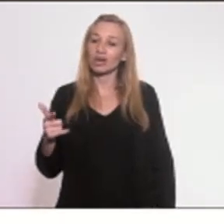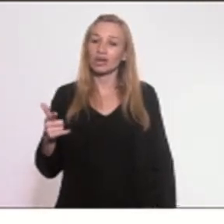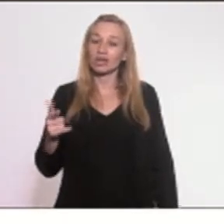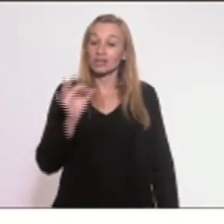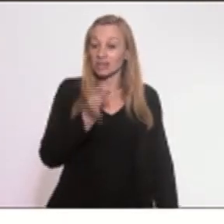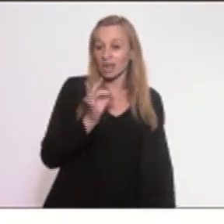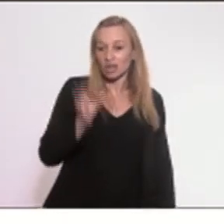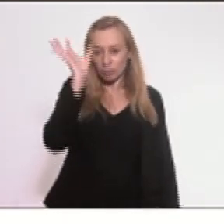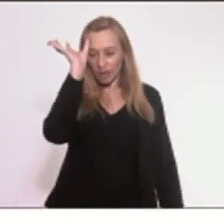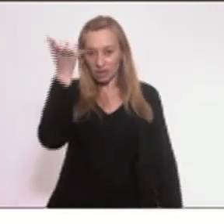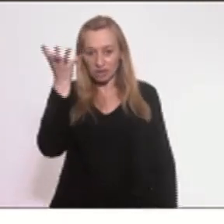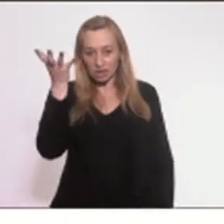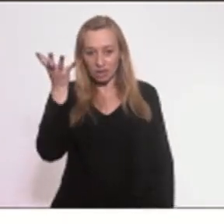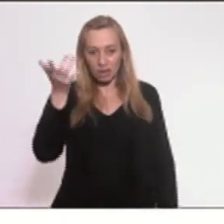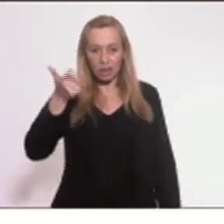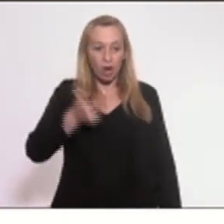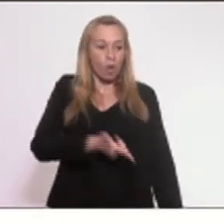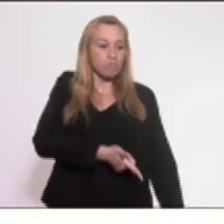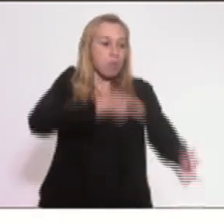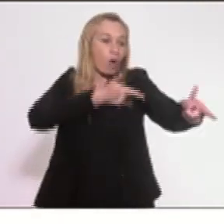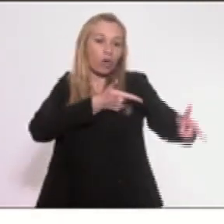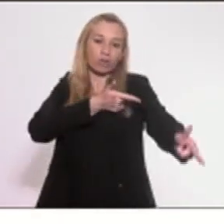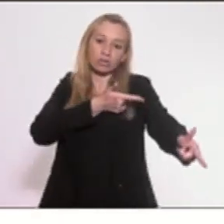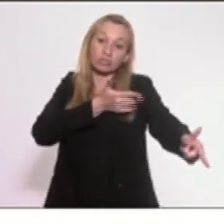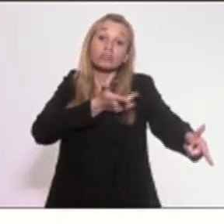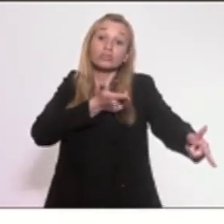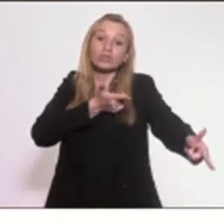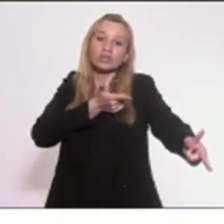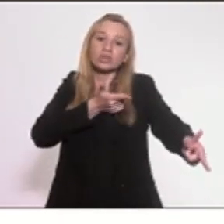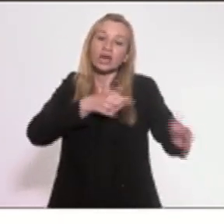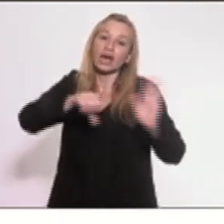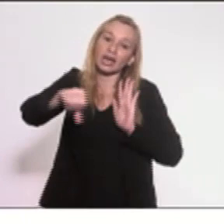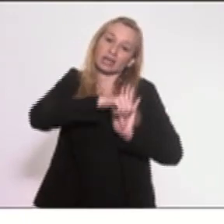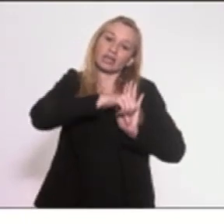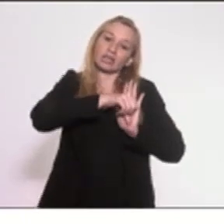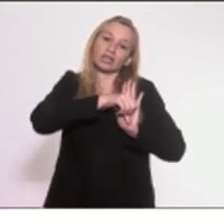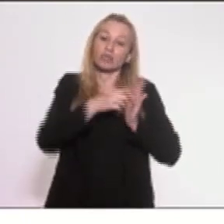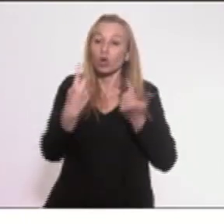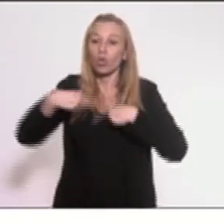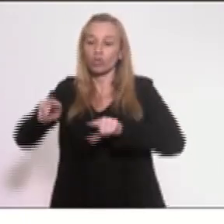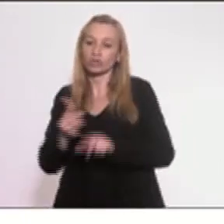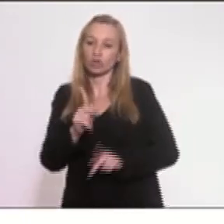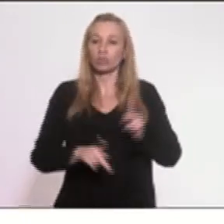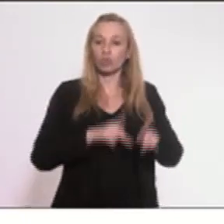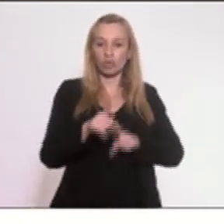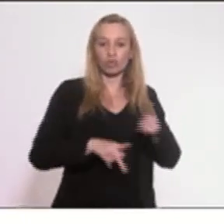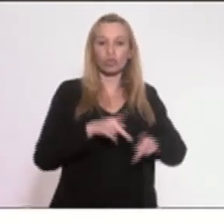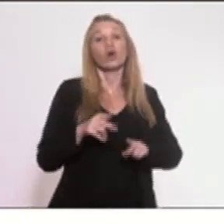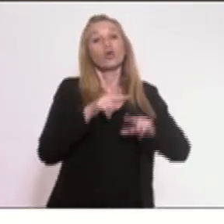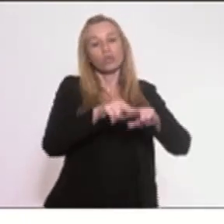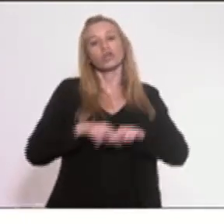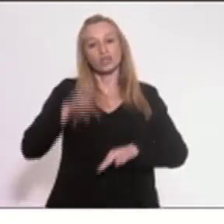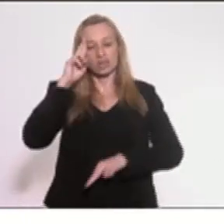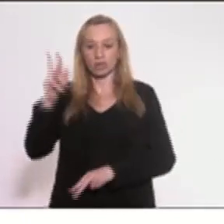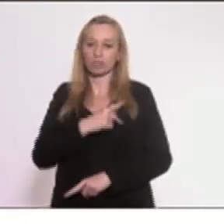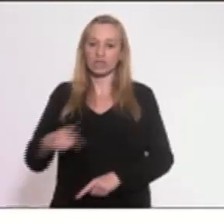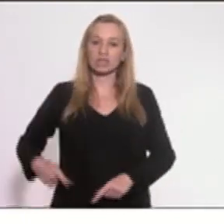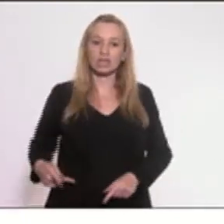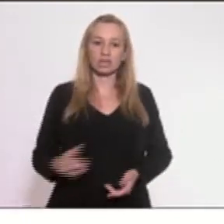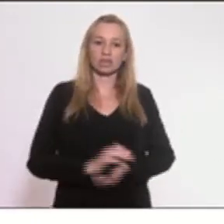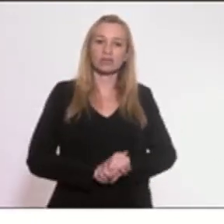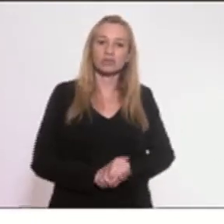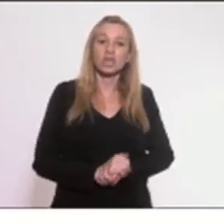Janeiro. Mirar e atirar na cabecinha é um crime contra a humanidade. E é por isso, senhora presidenta,